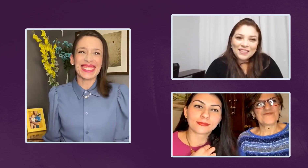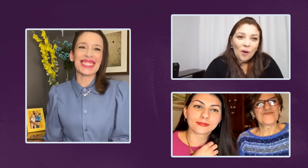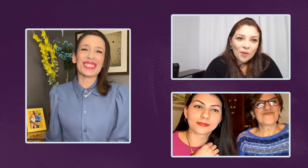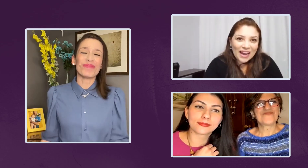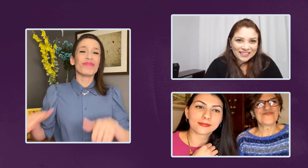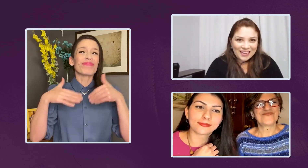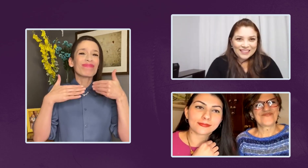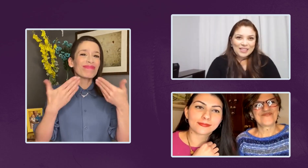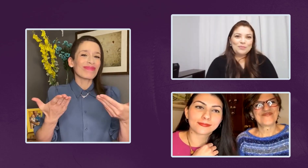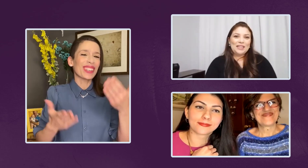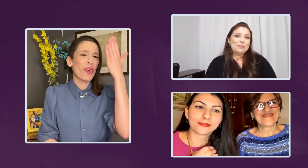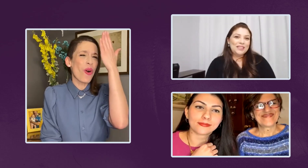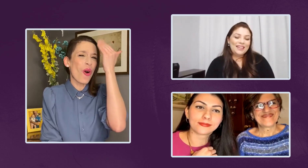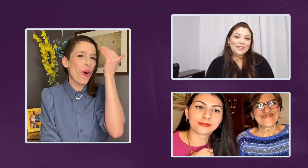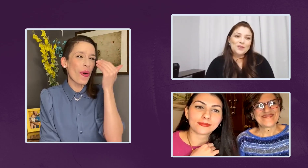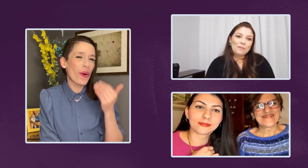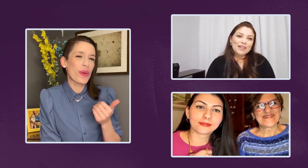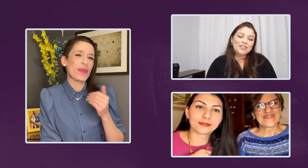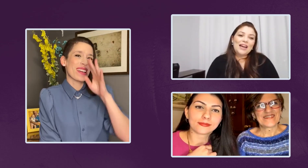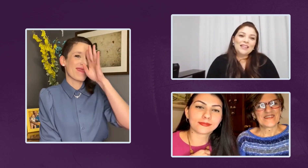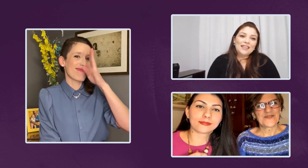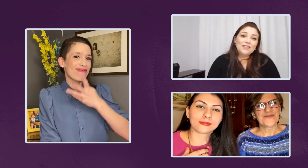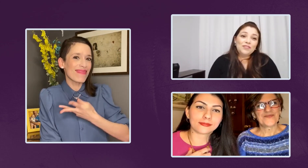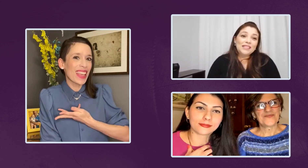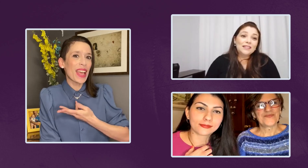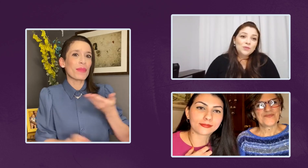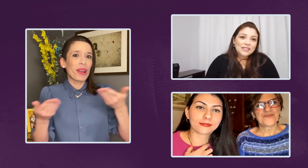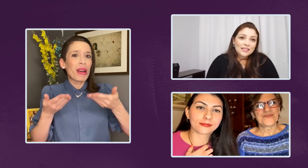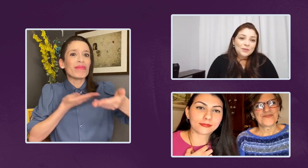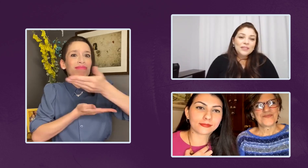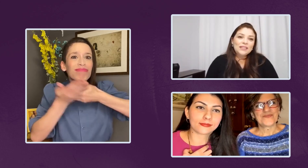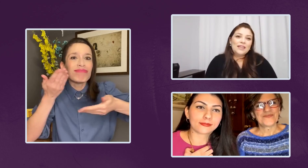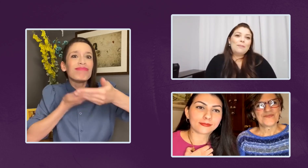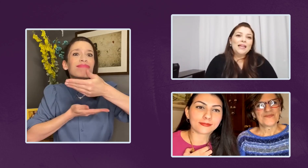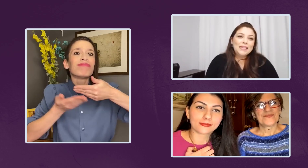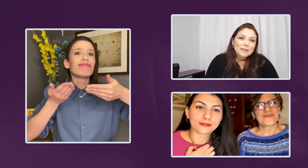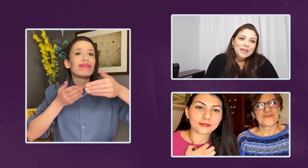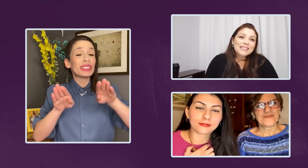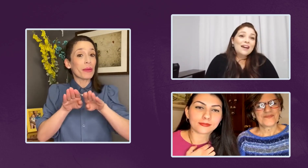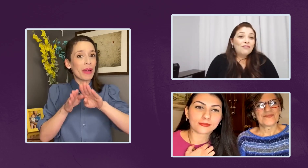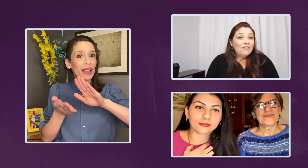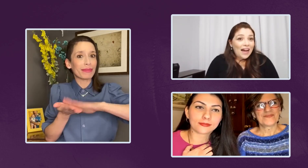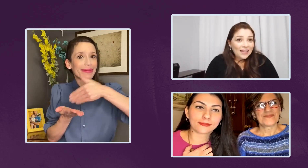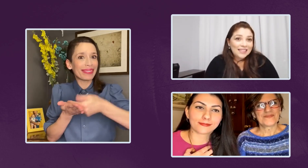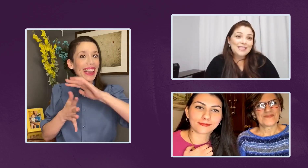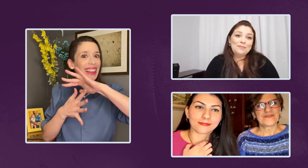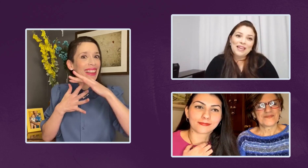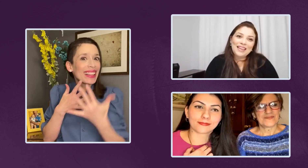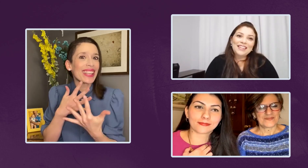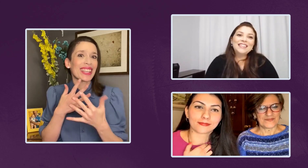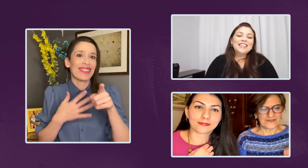Nossa, que honra, né, Débora, poder compartilhar aqui, fazer a tradução, né, para Libras da fala